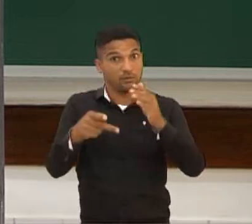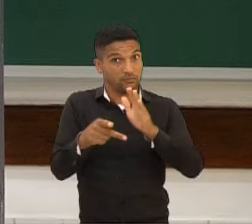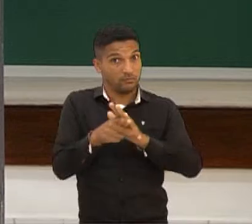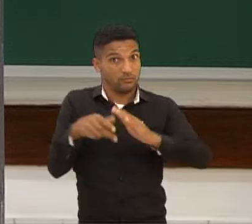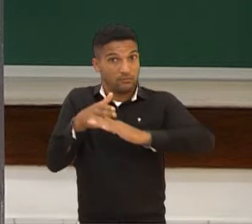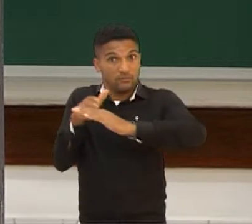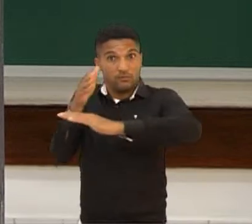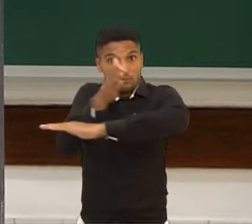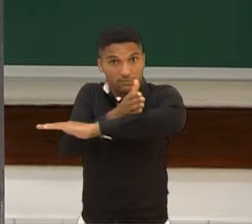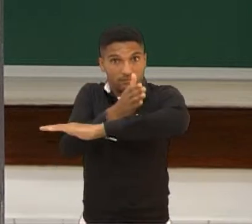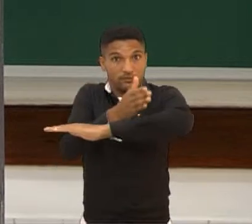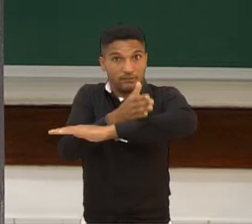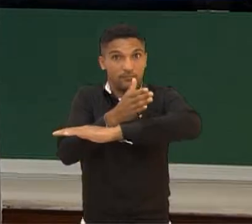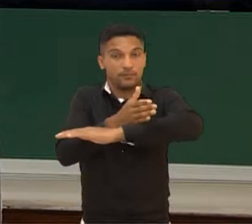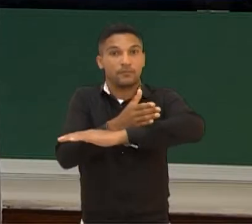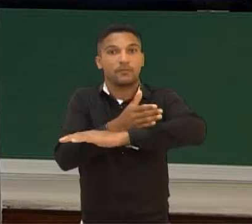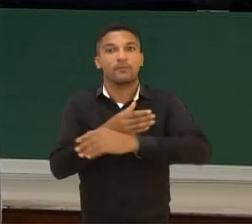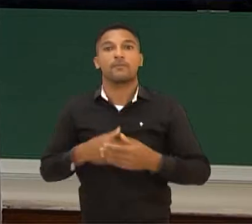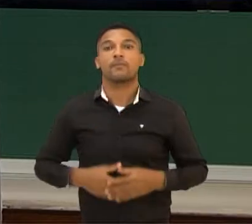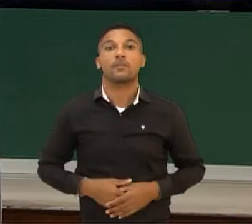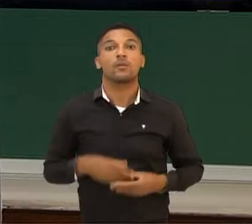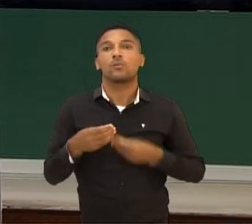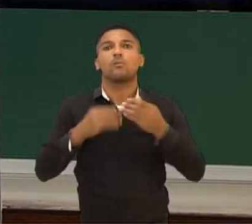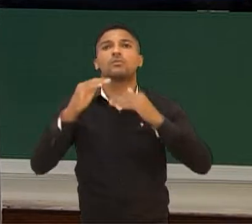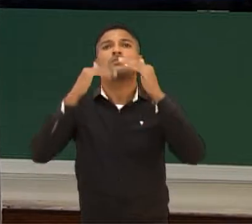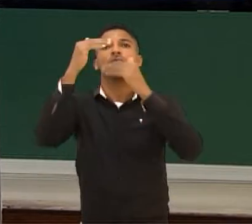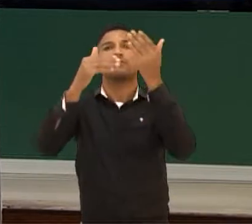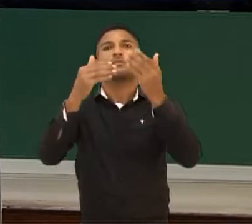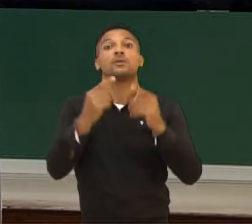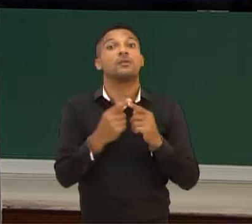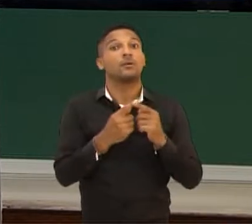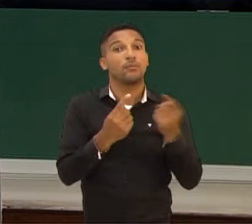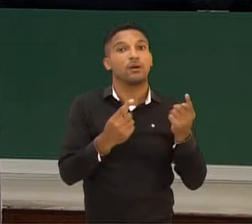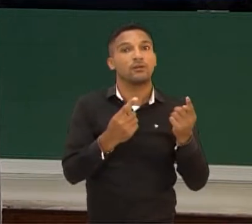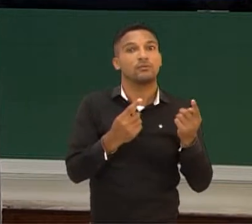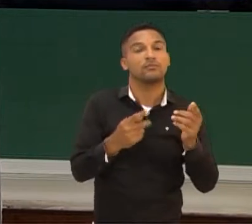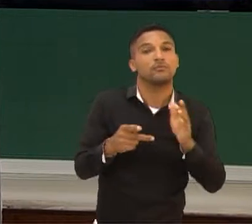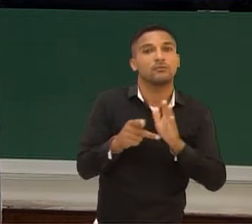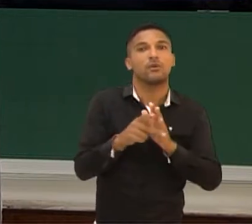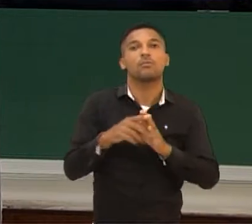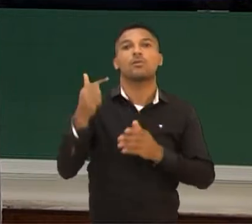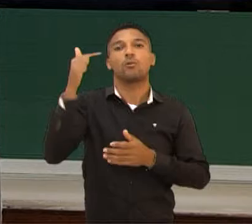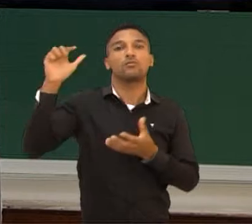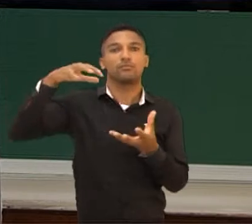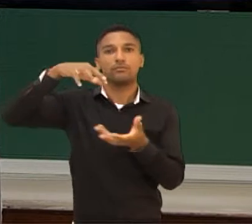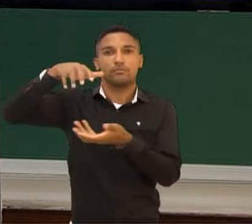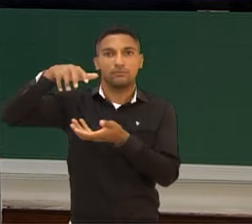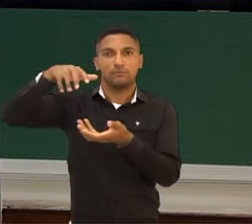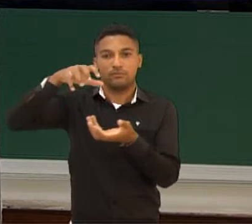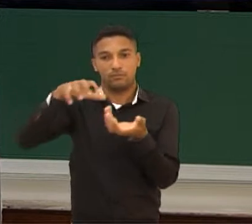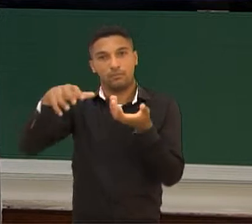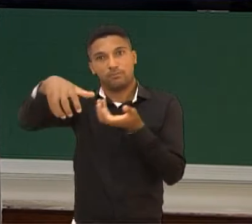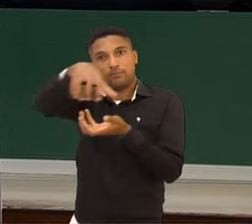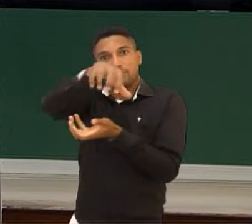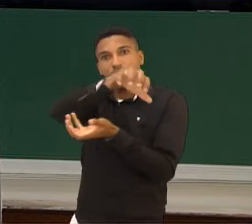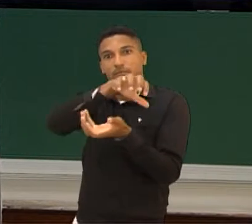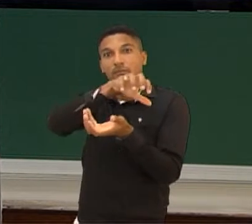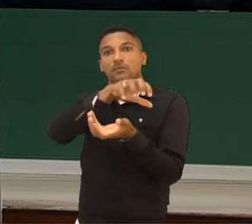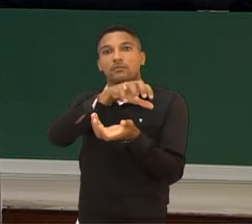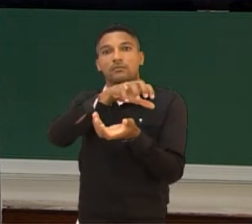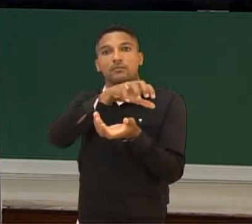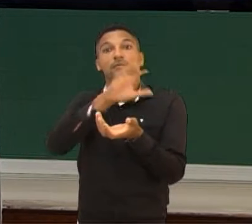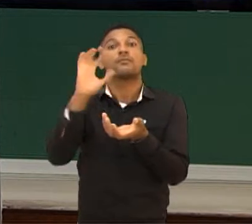Europa. Mas o que será que estava acontecendo nos outros continentes, nas proximidades, nas outras